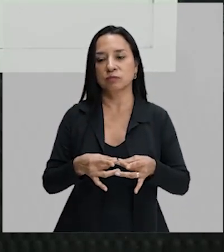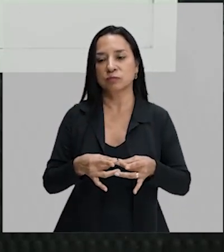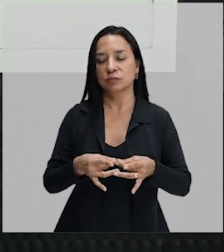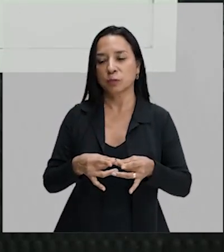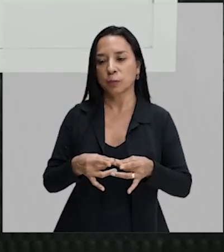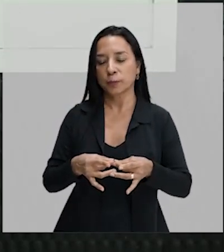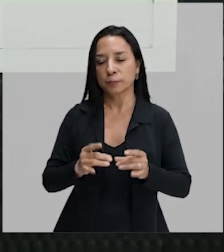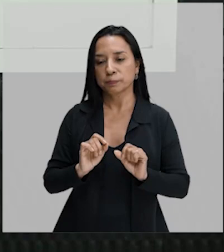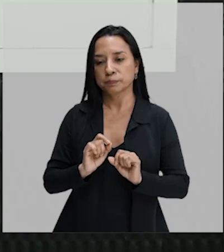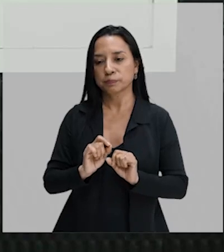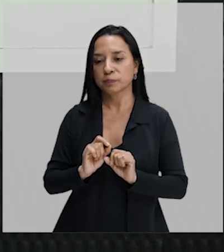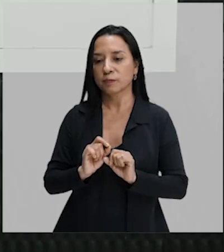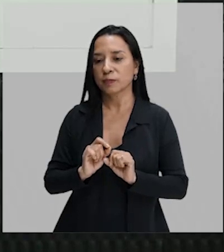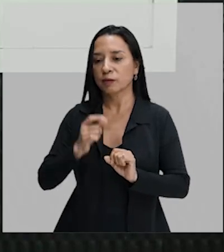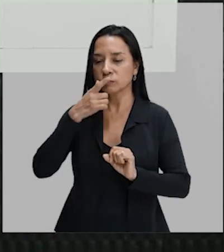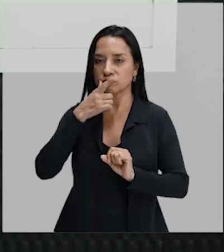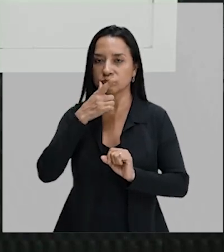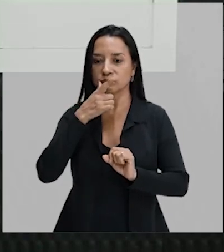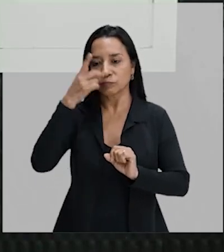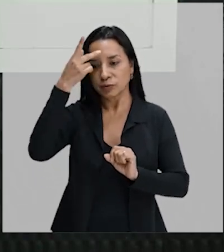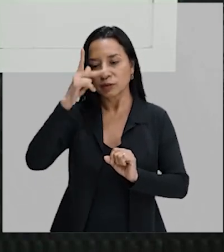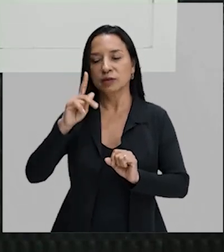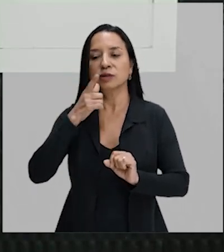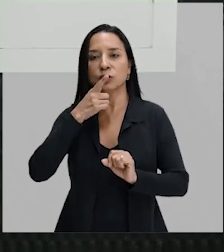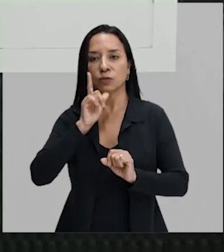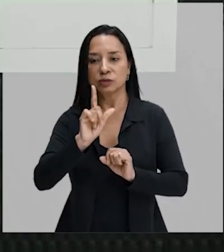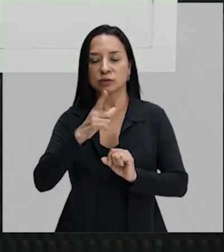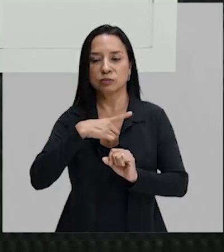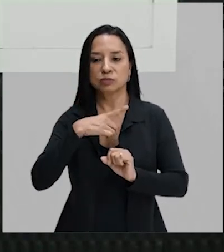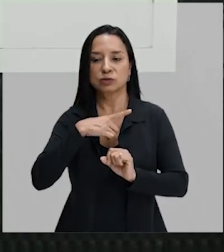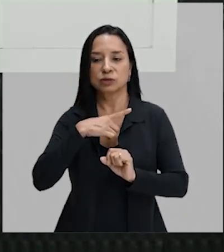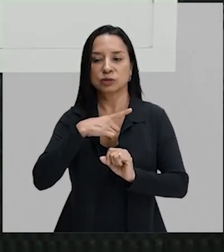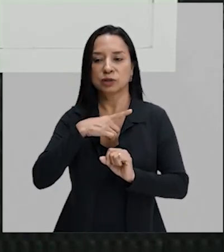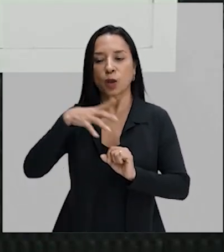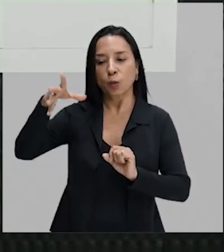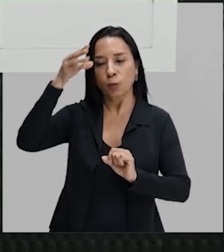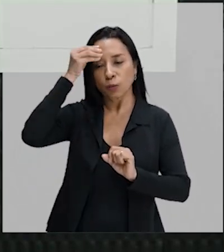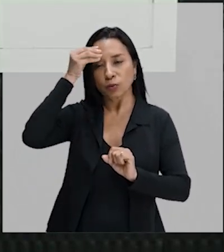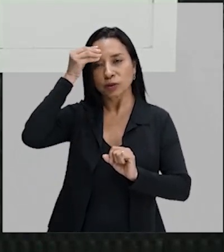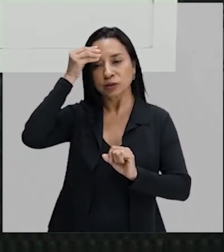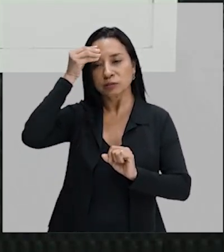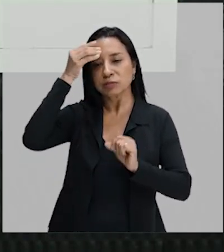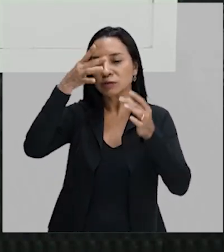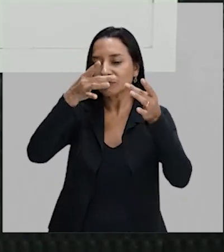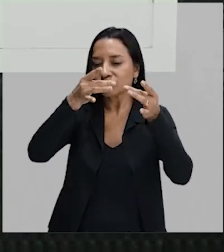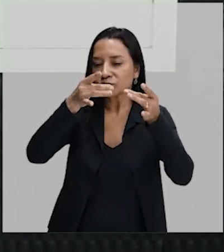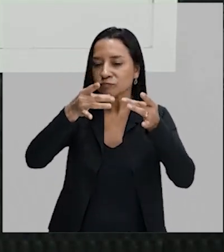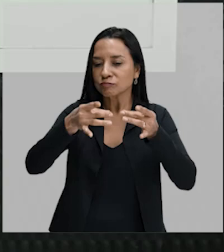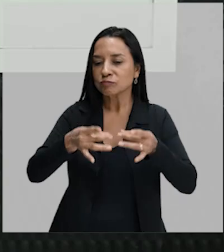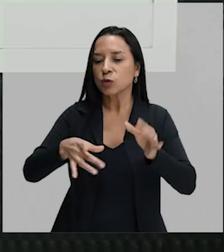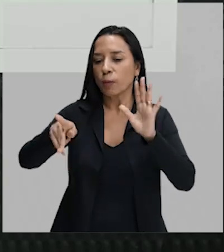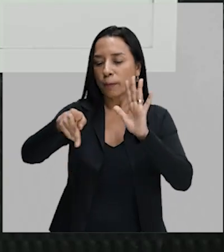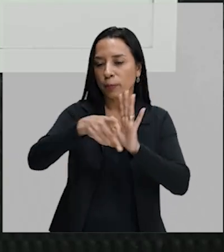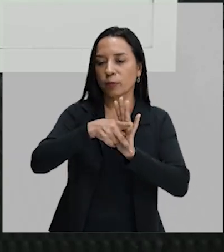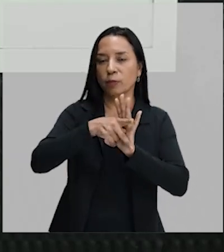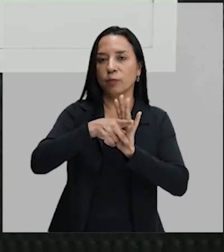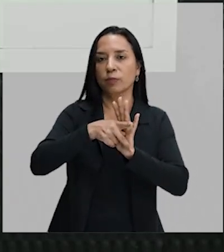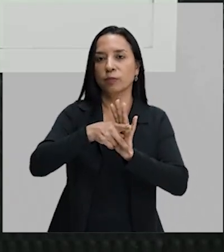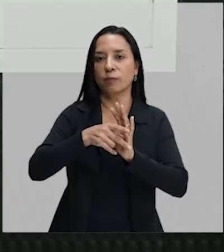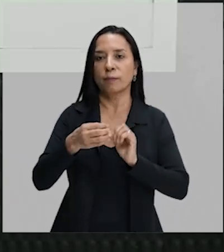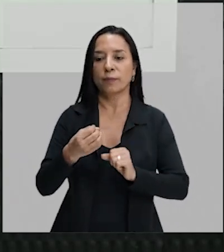Para que consigamos ter um conhecimento mais apurado. É válido você lembrar